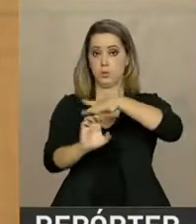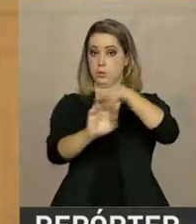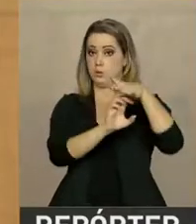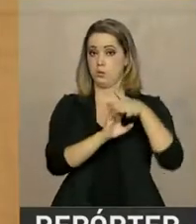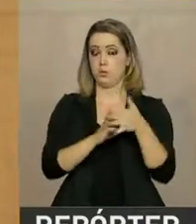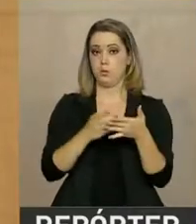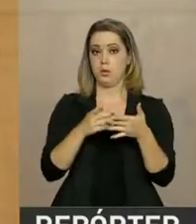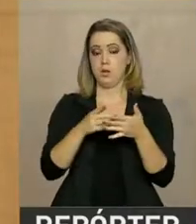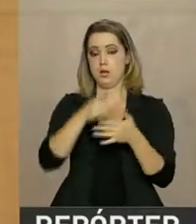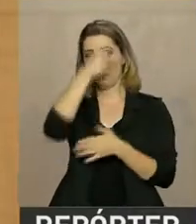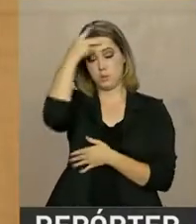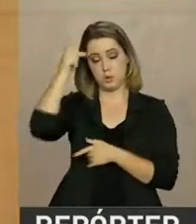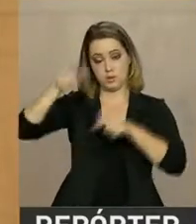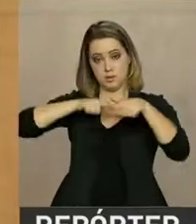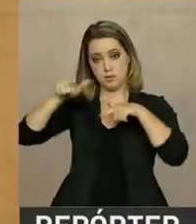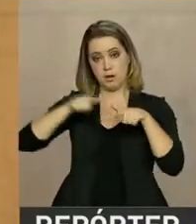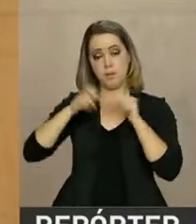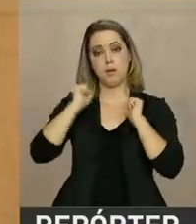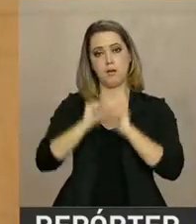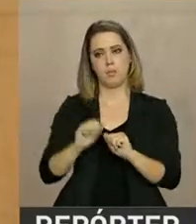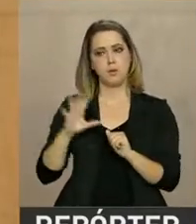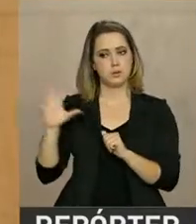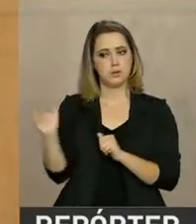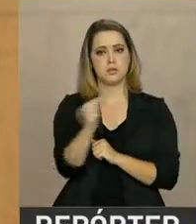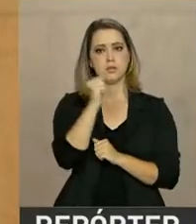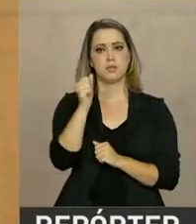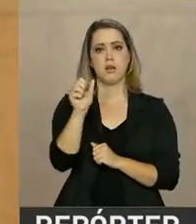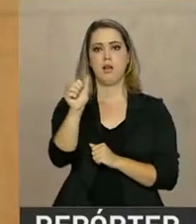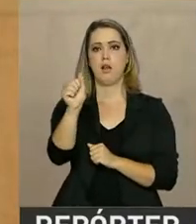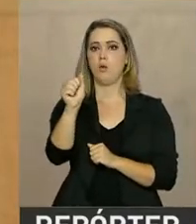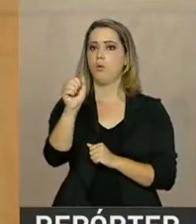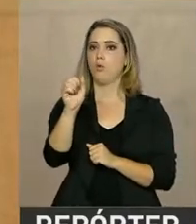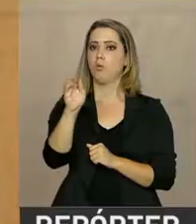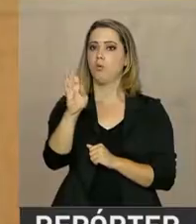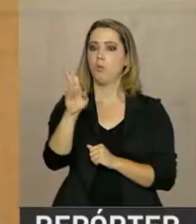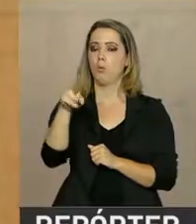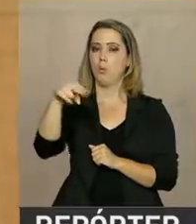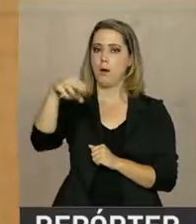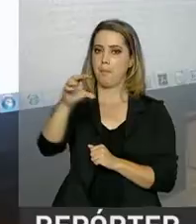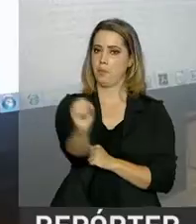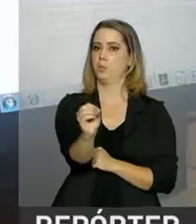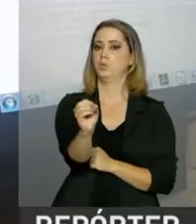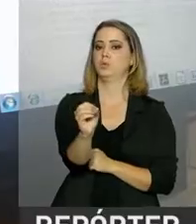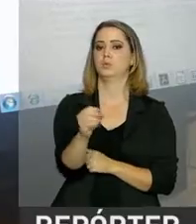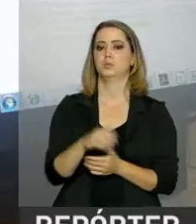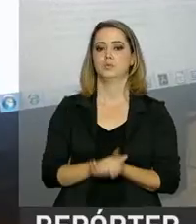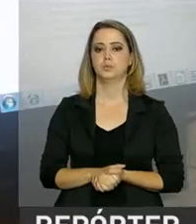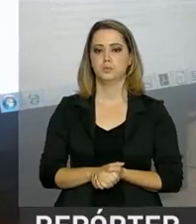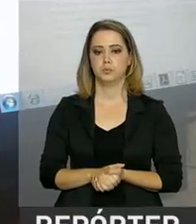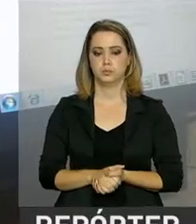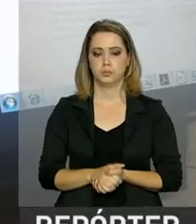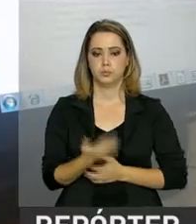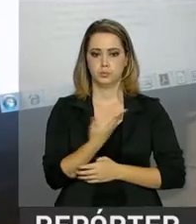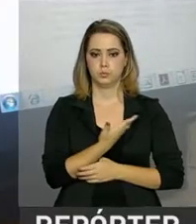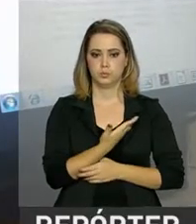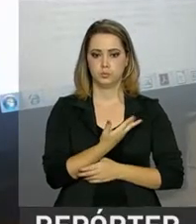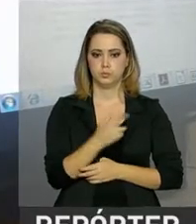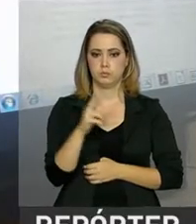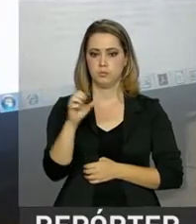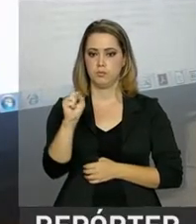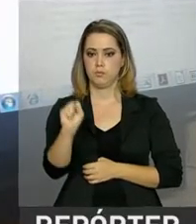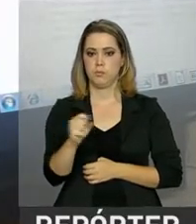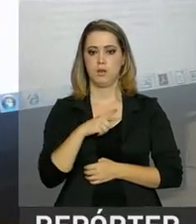que têm direito a esses abonos, eles possam retirar esse benefício, né? A RAIS viabiliza a percepção